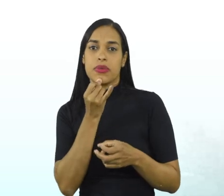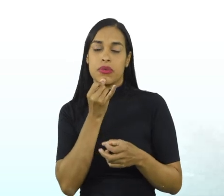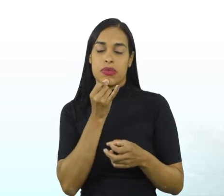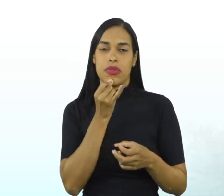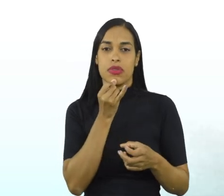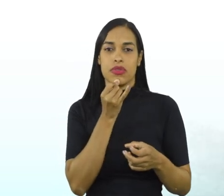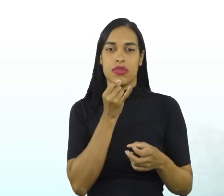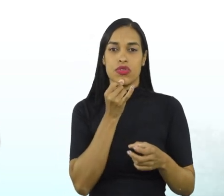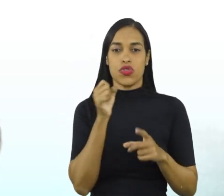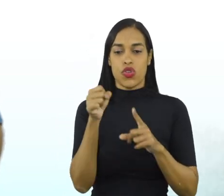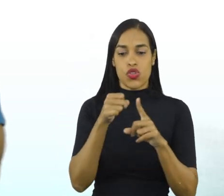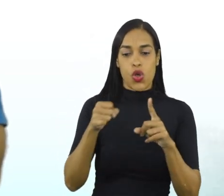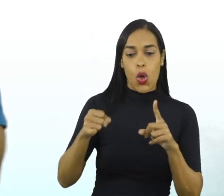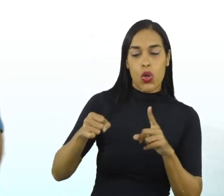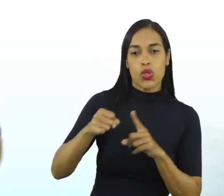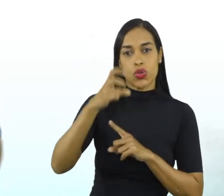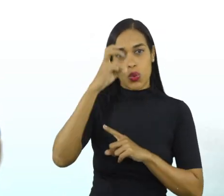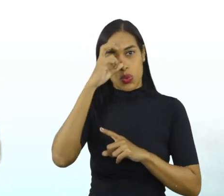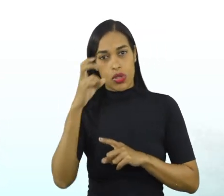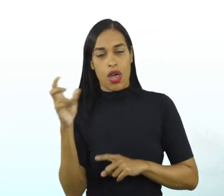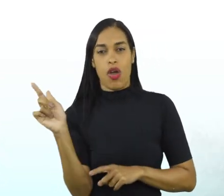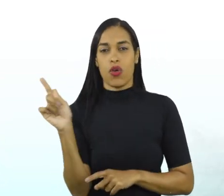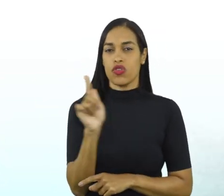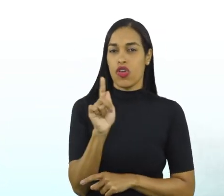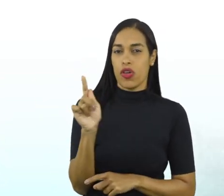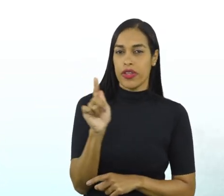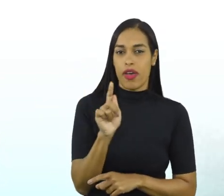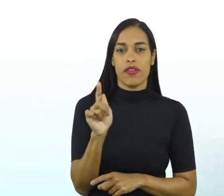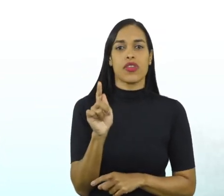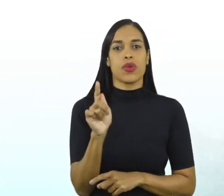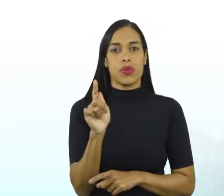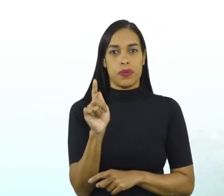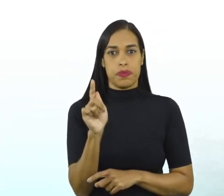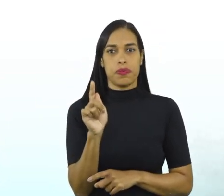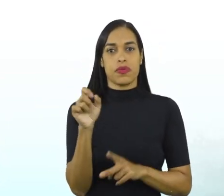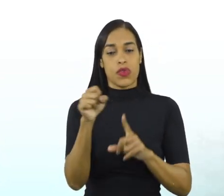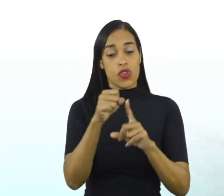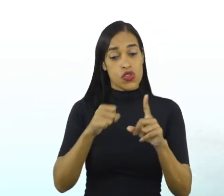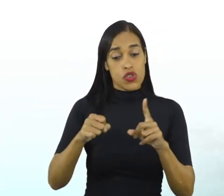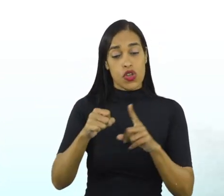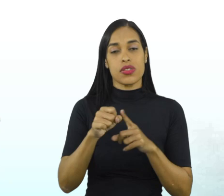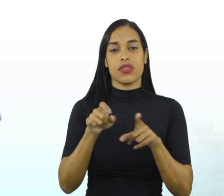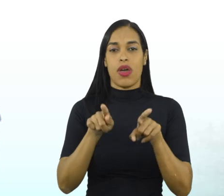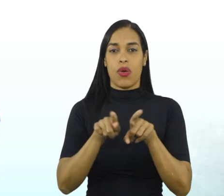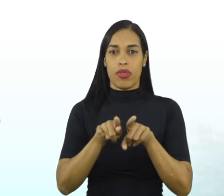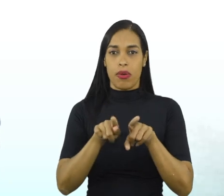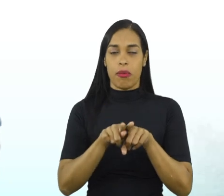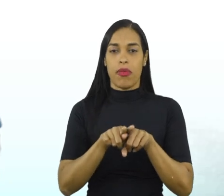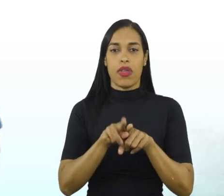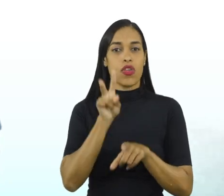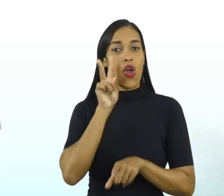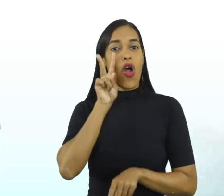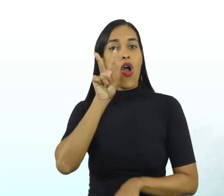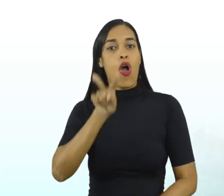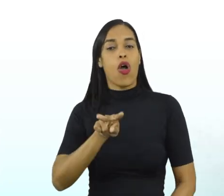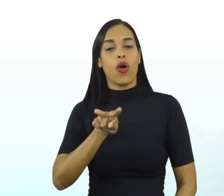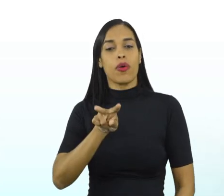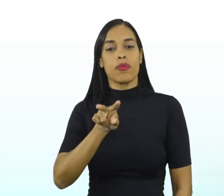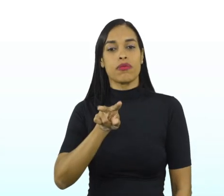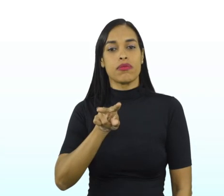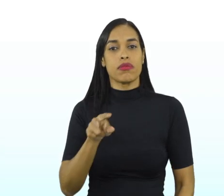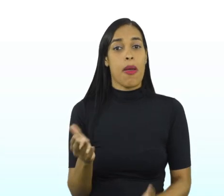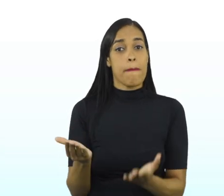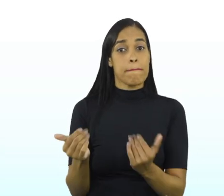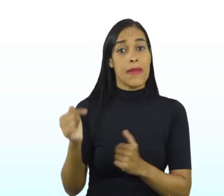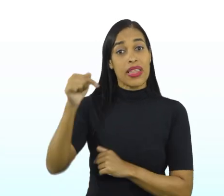é? Sociocultural, geográfico de um indivíduo. Social também. Então dá uma olhada lá, vê. Oxe,